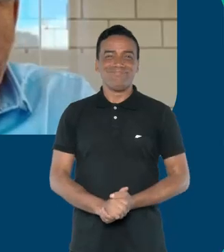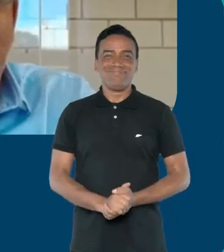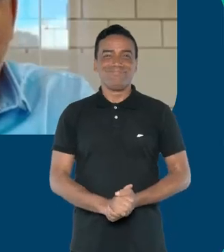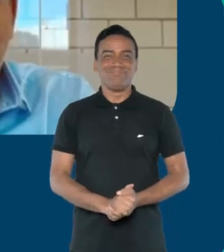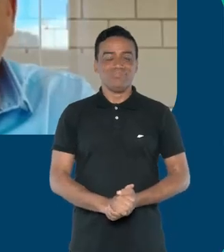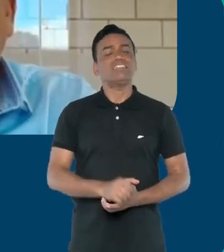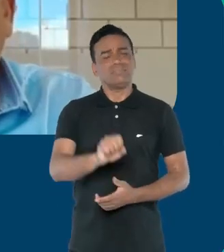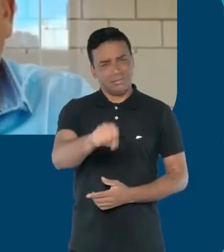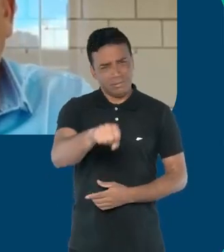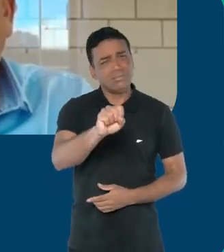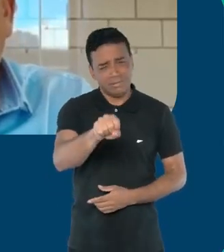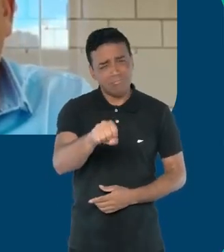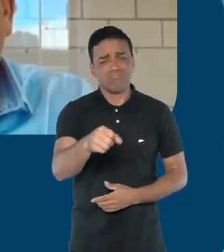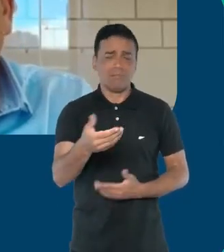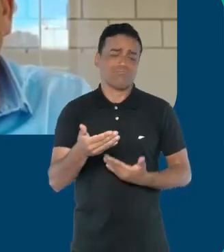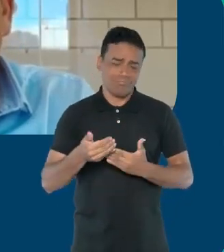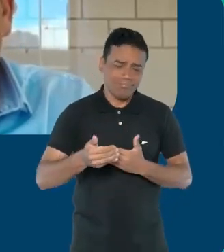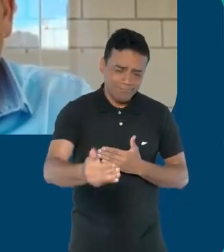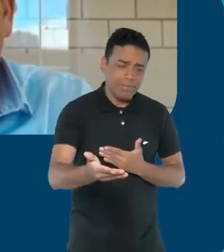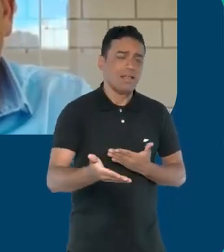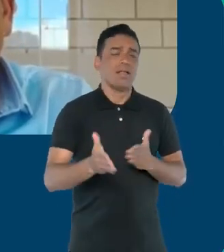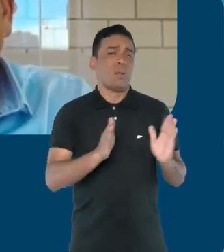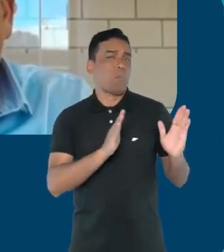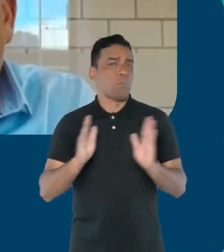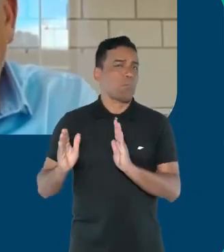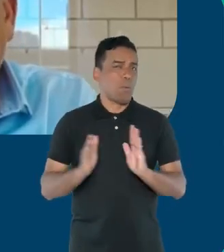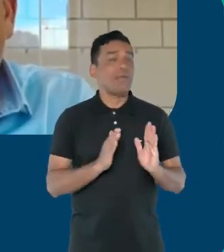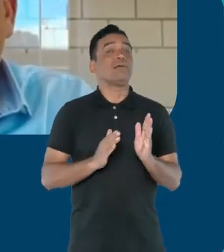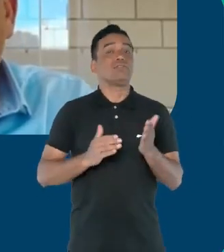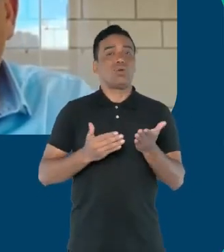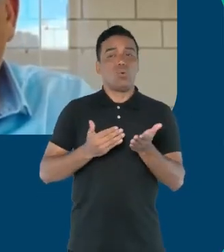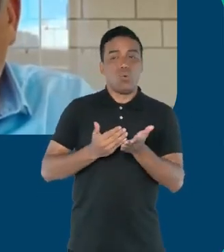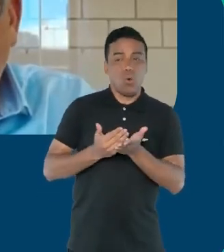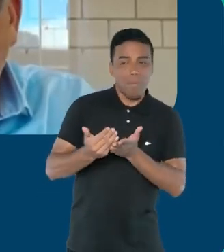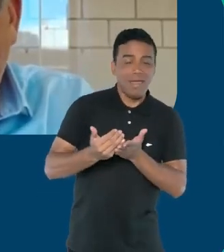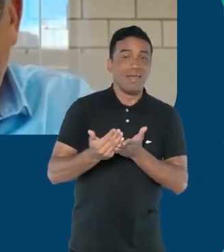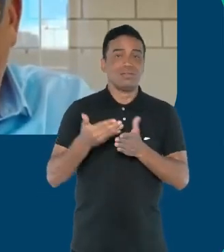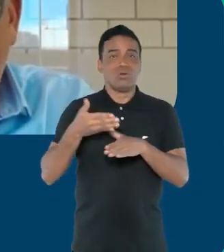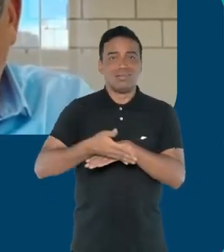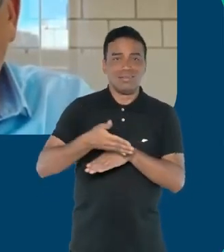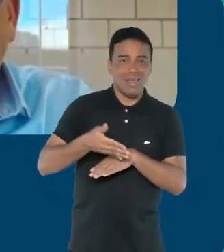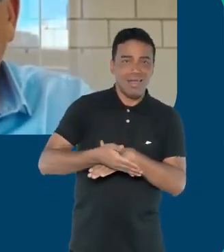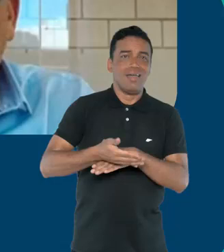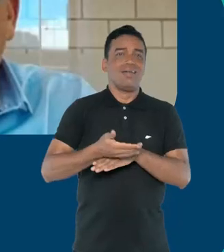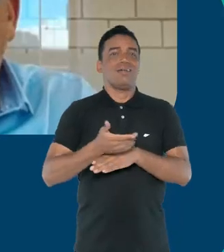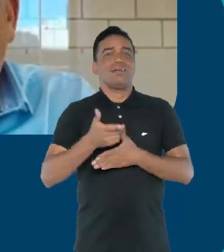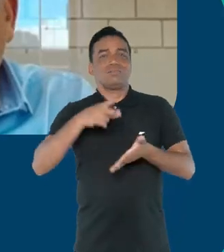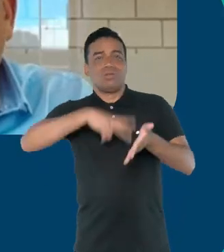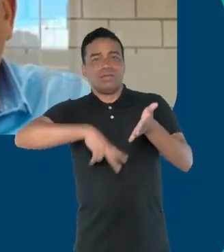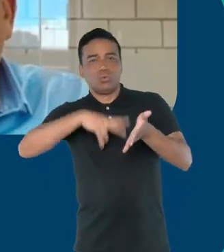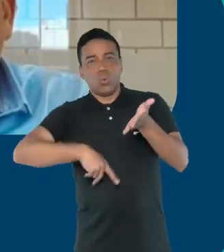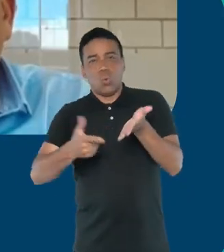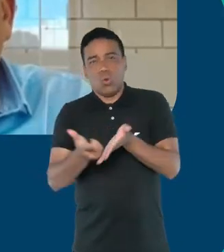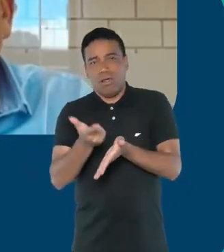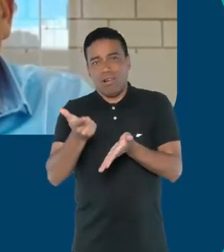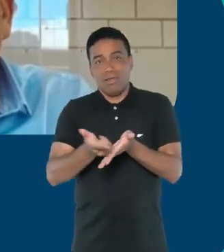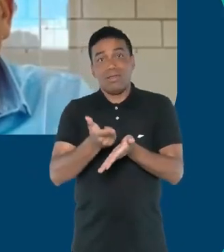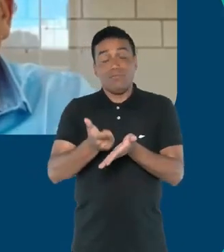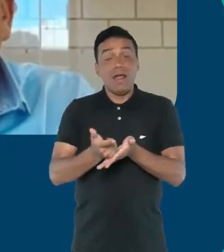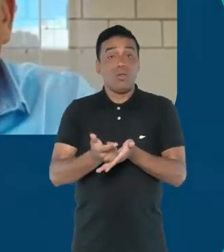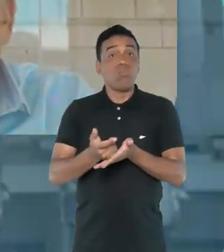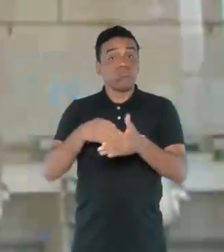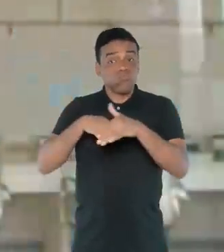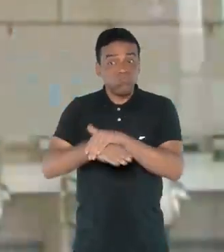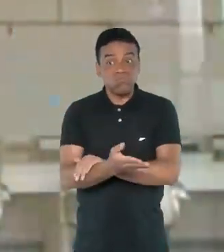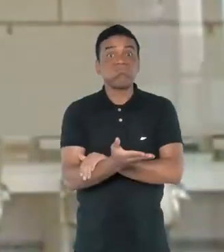E sim, a partir daí, né, a partir do momento em que eu começo a ter um pouco mais de acesso, eu passo a ser um